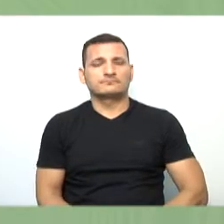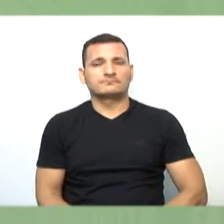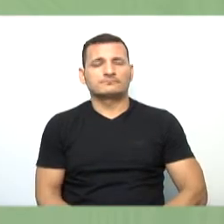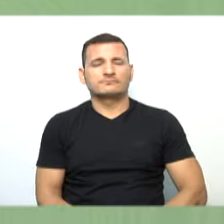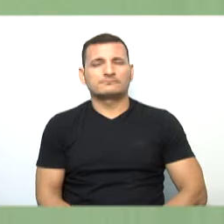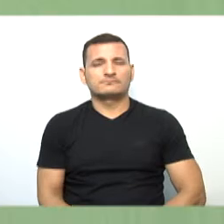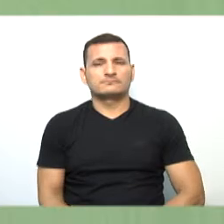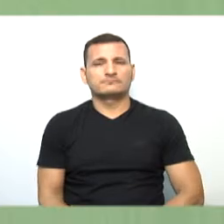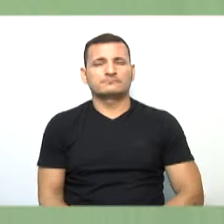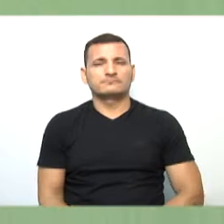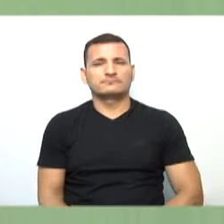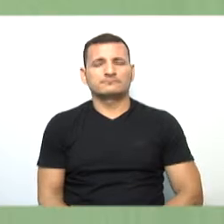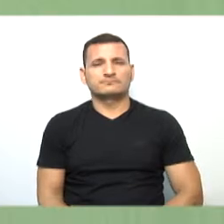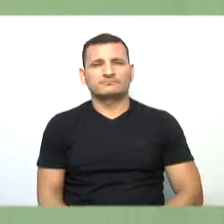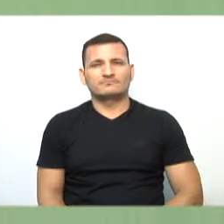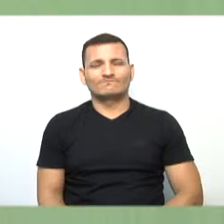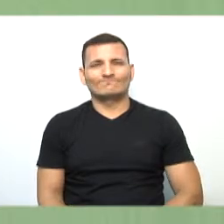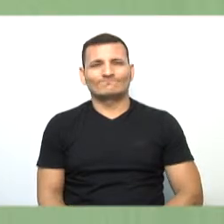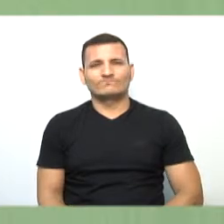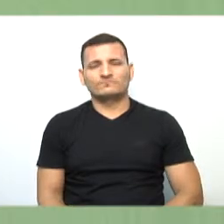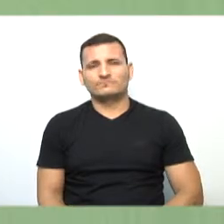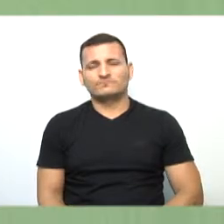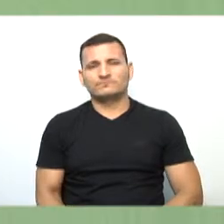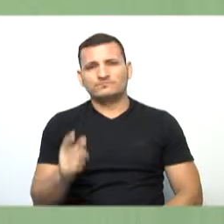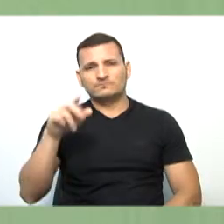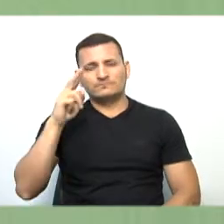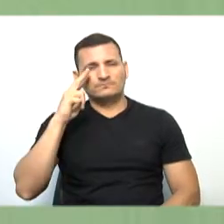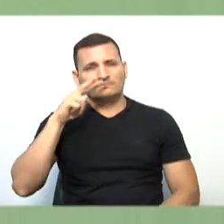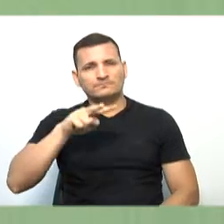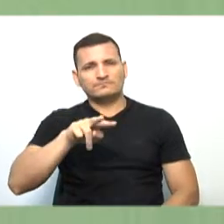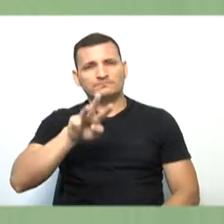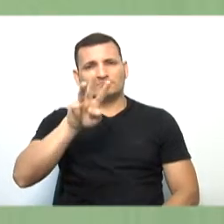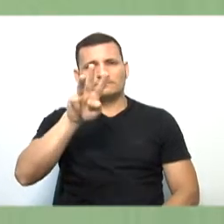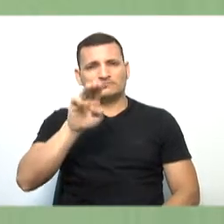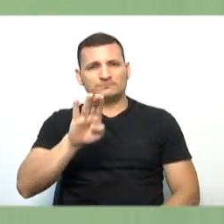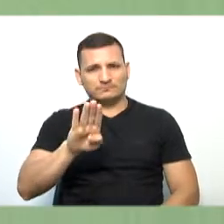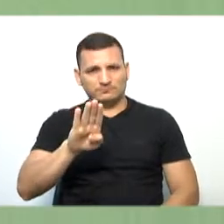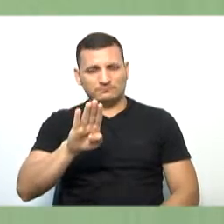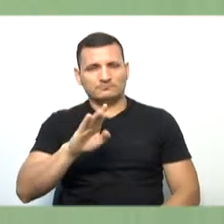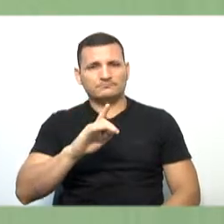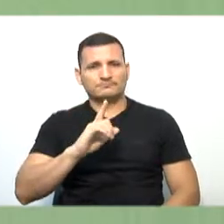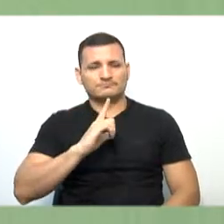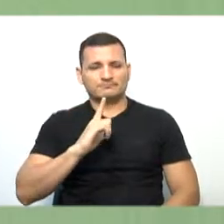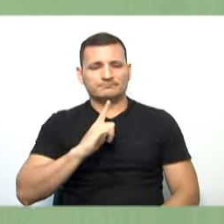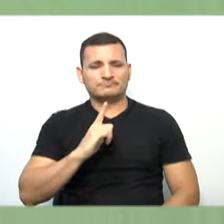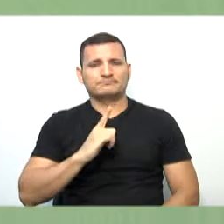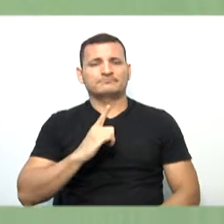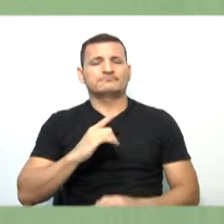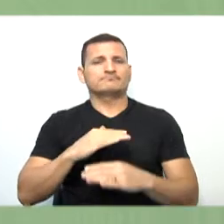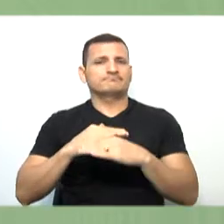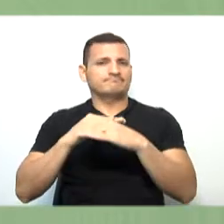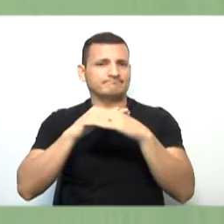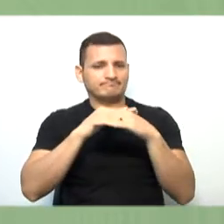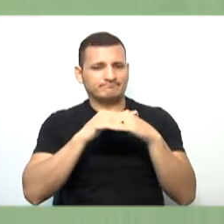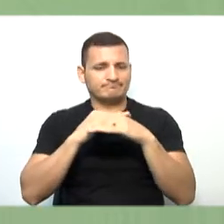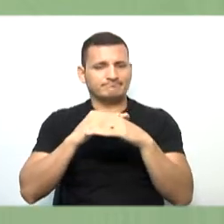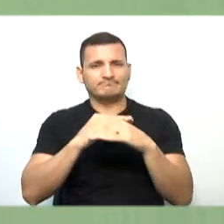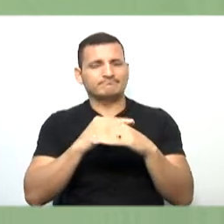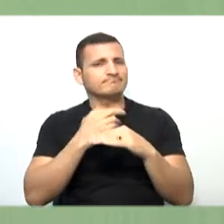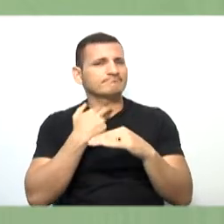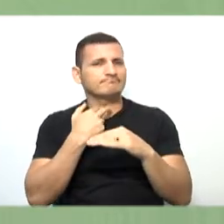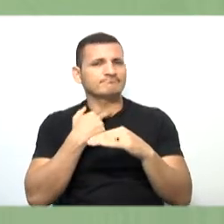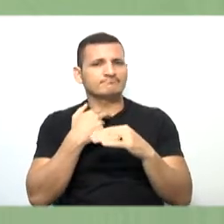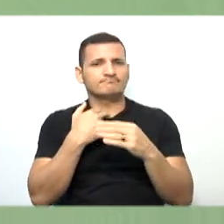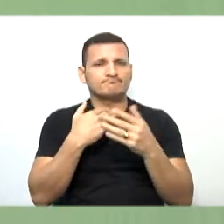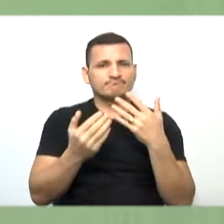Observem que na nossa web existem padrões, né? Não dá para escrever página de qualquer jeito e não dá para